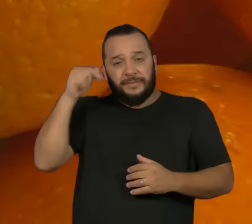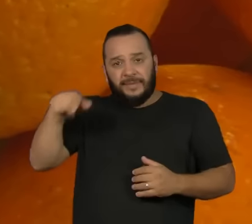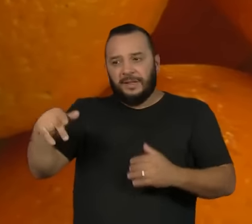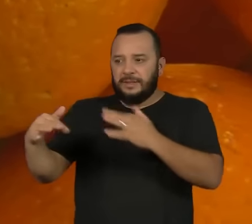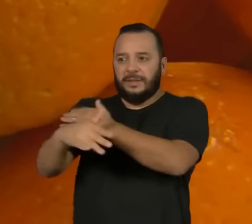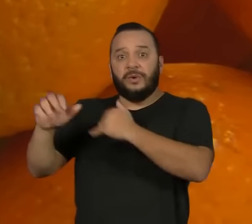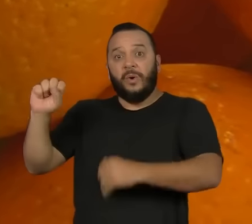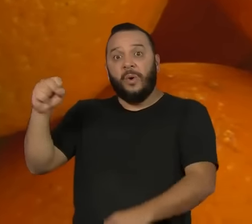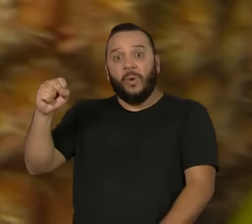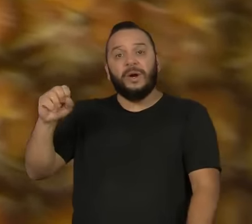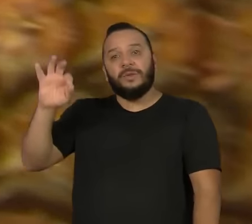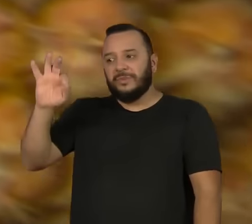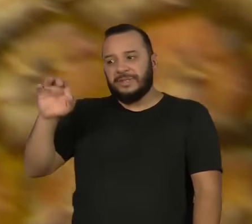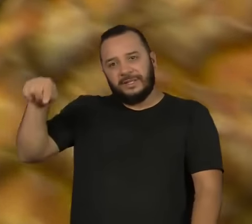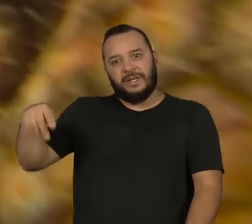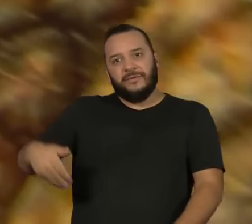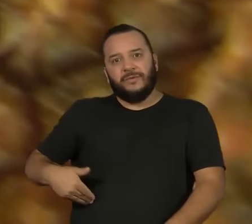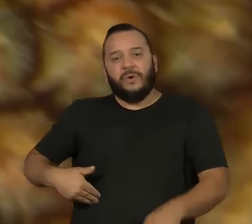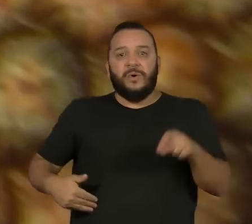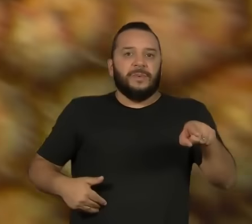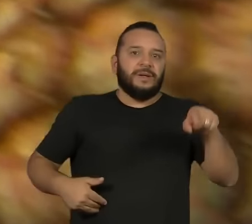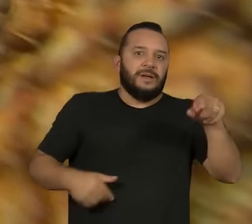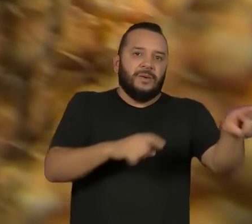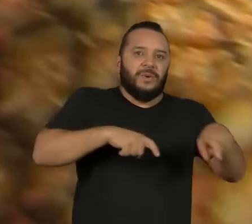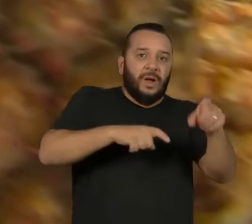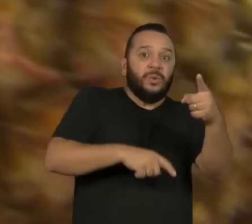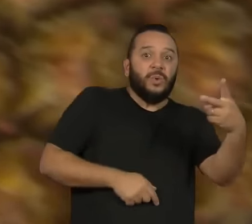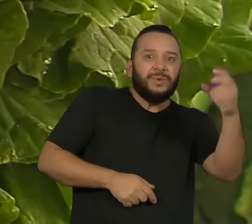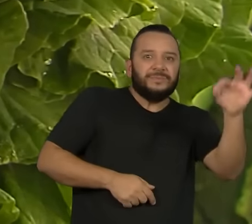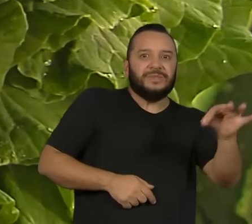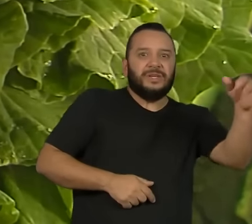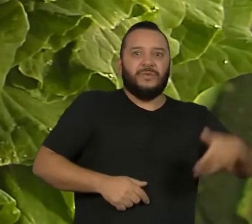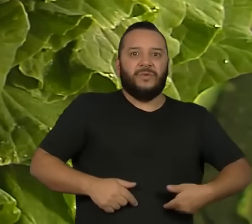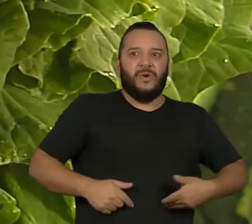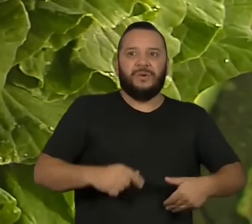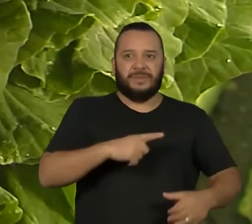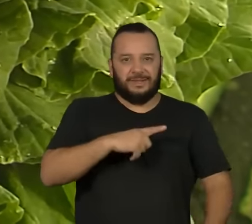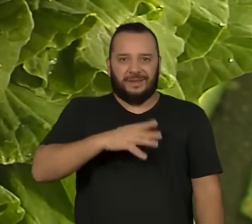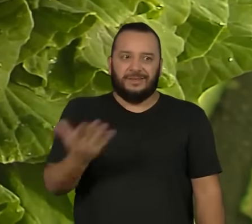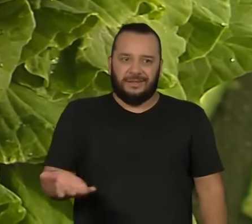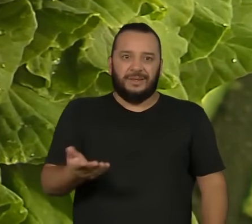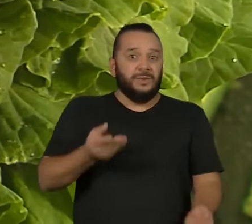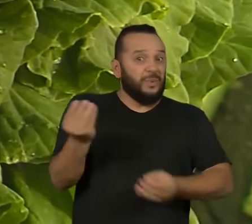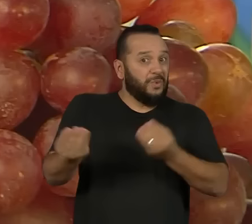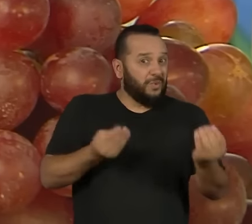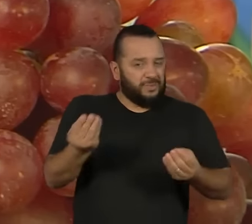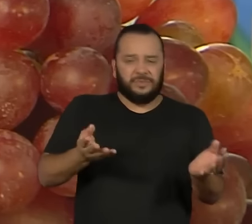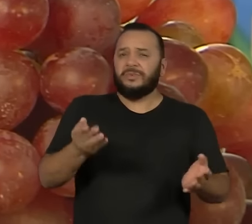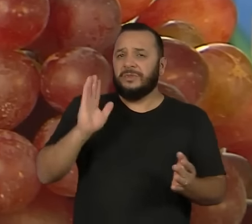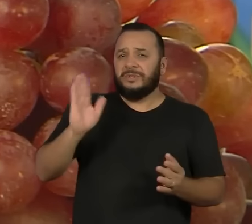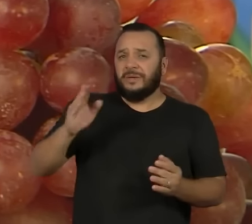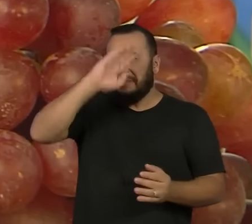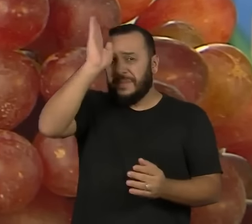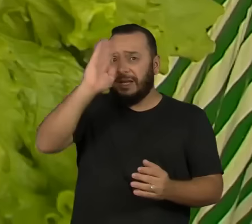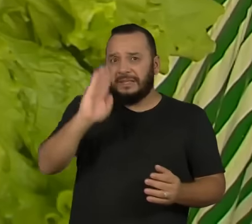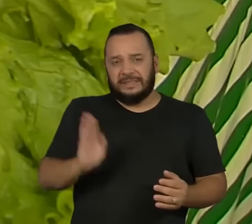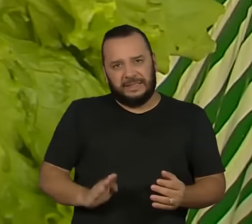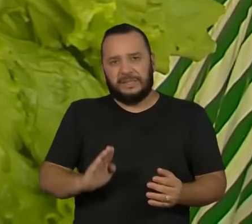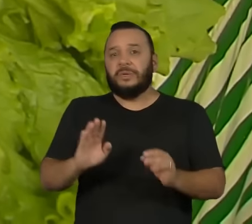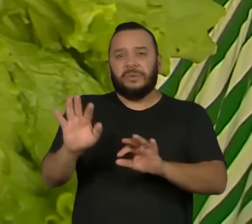fome, em torno de 12% da população rural passa fome. A construção do Brasil como ela tem se dado, a construção desse país, esse